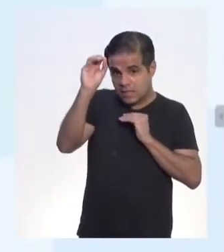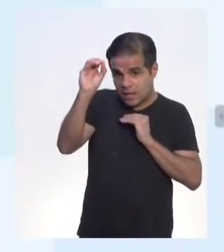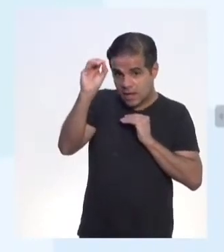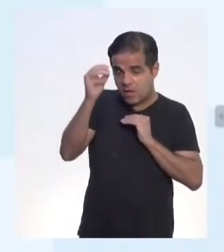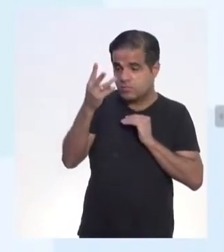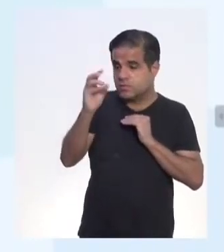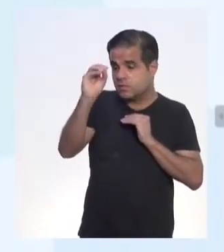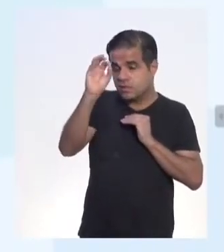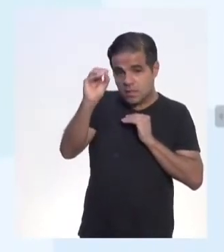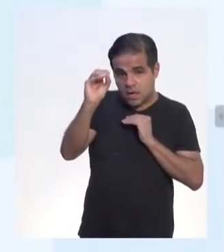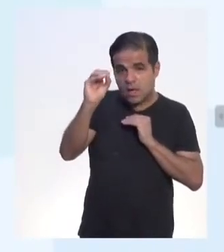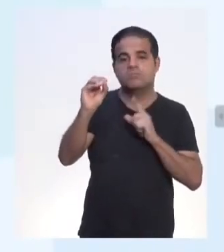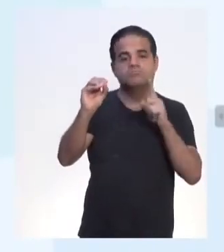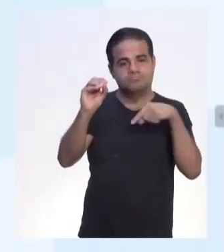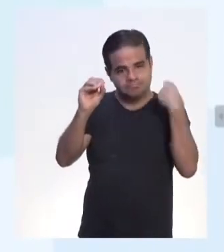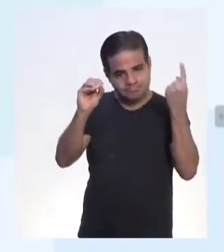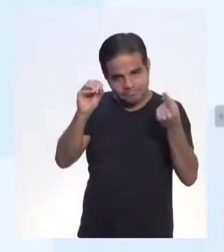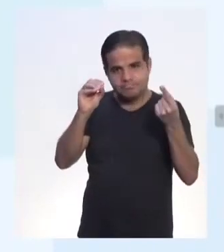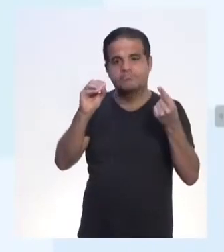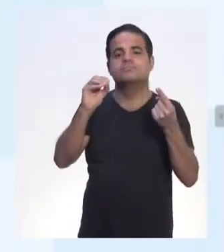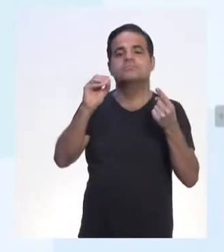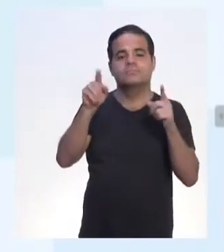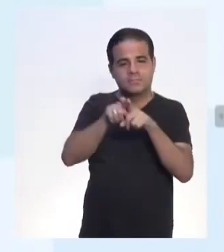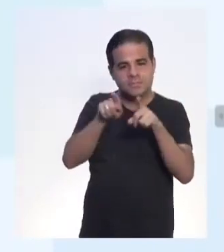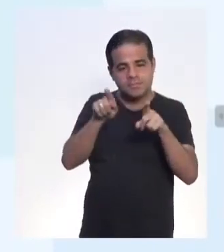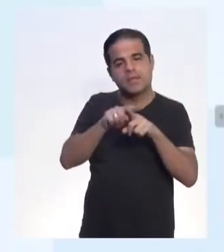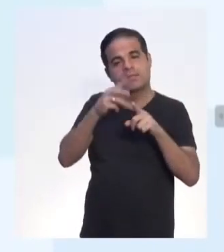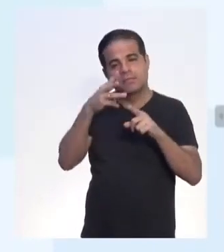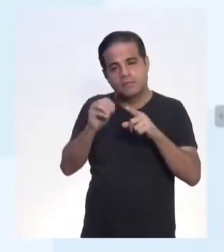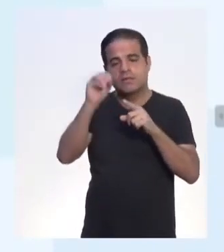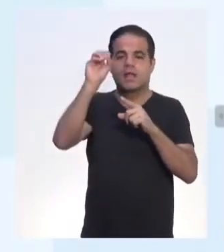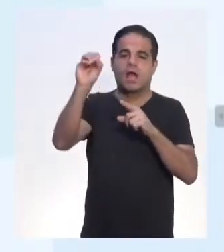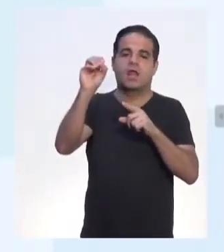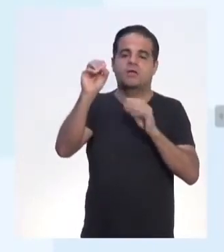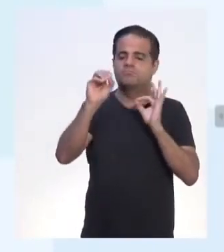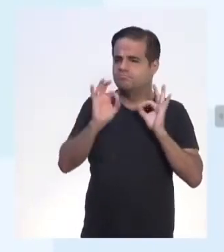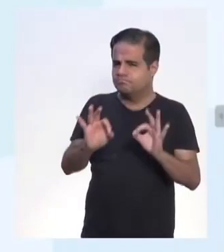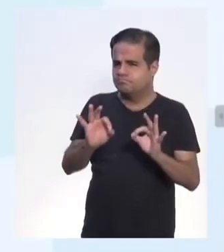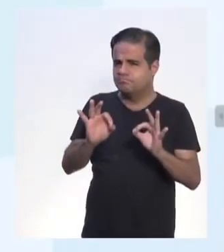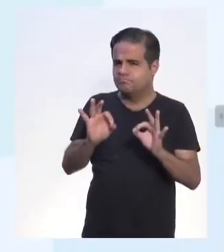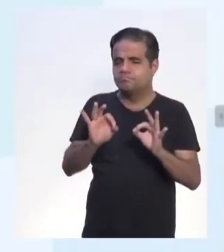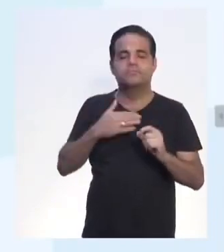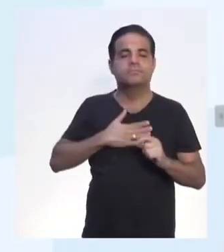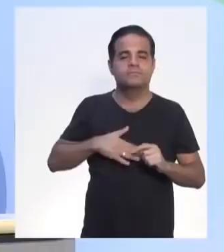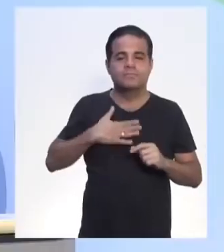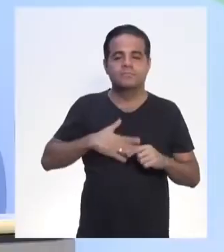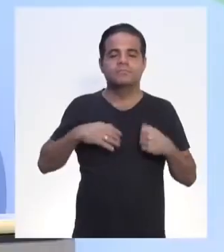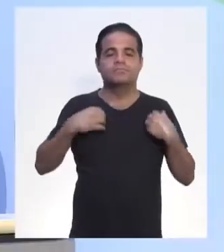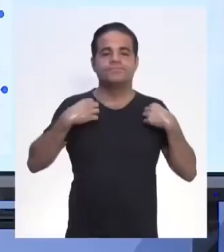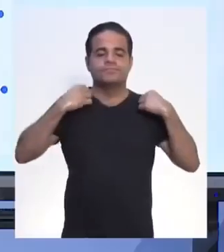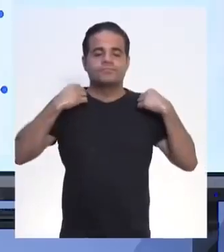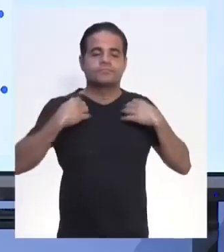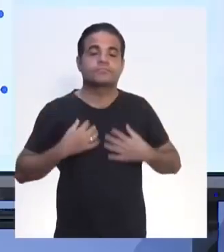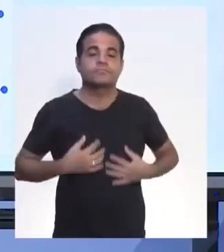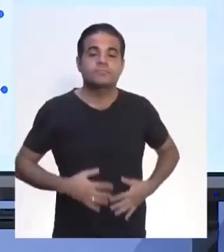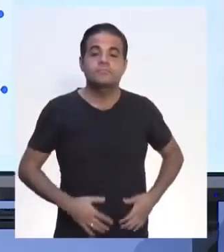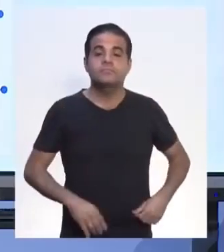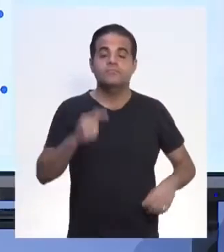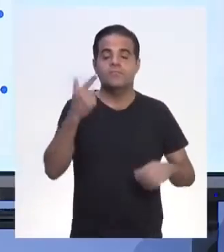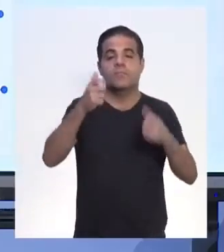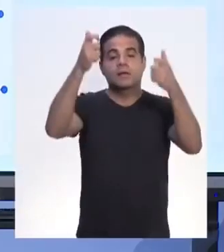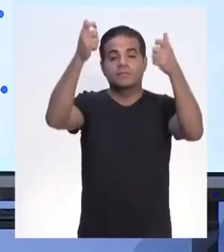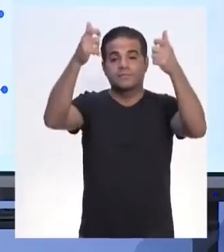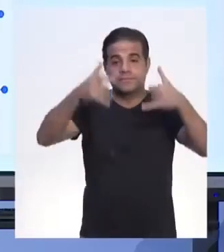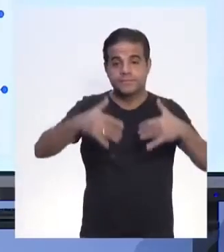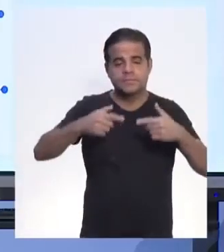Ale? Consecutivamente, aqui também seria 30 graus. Beleza? Tranquilo. Outra definição que nós